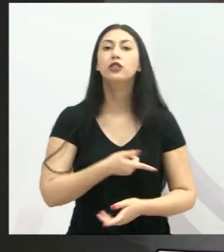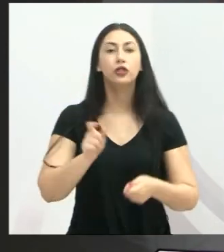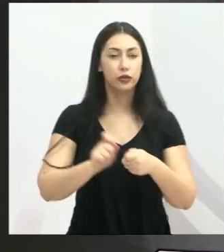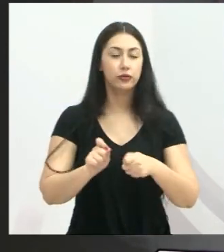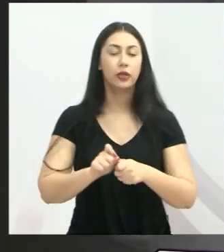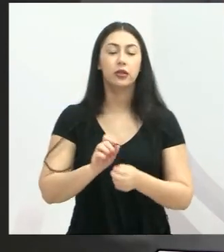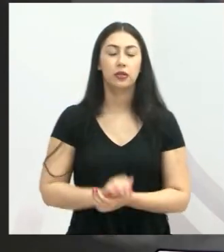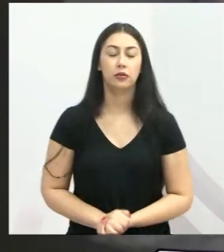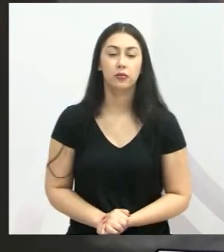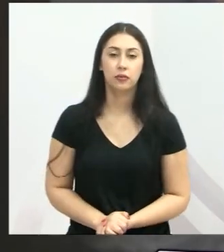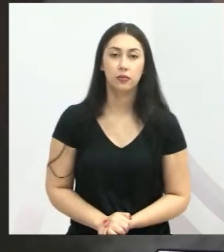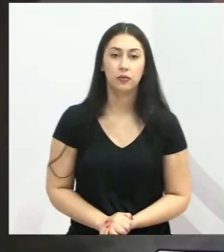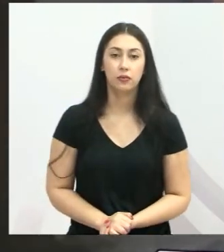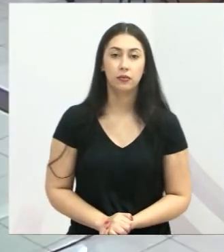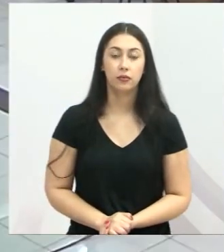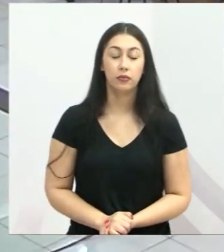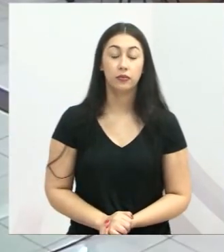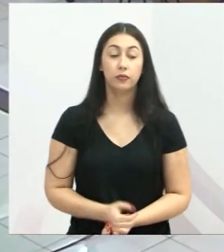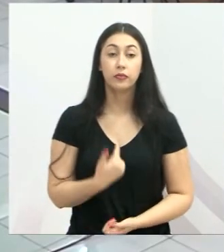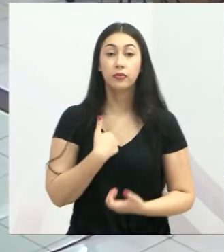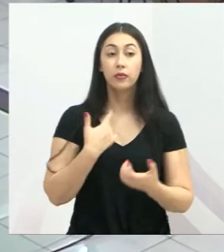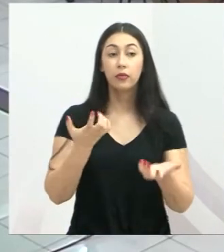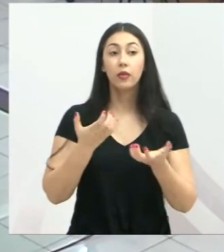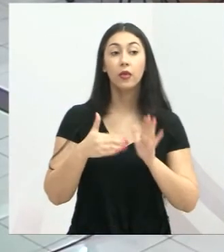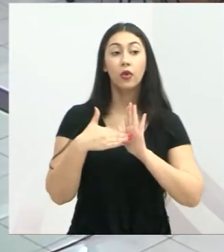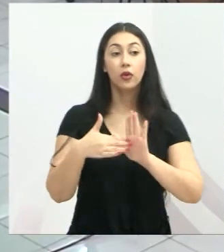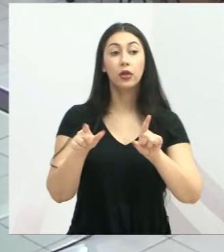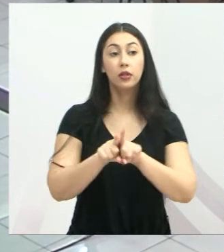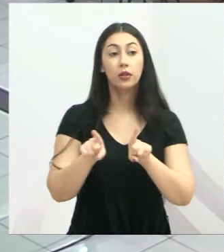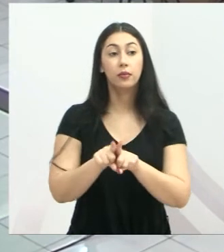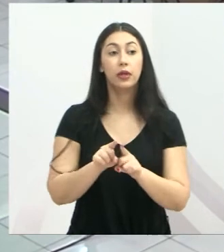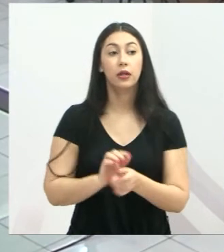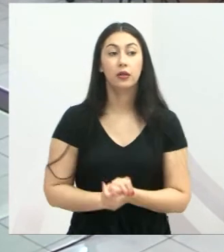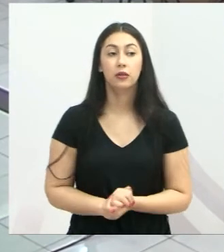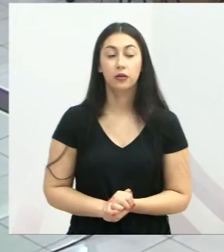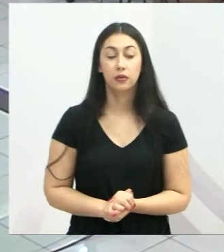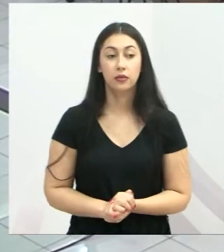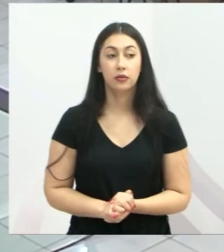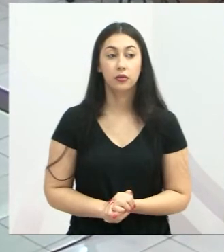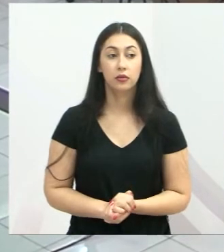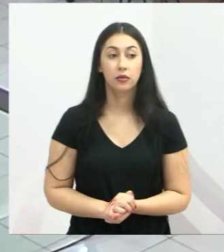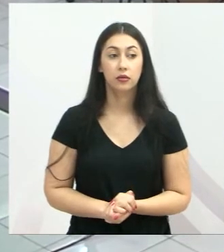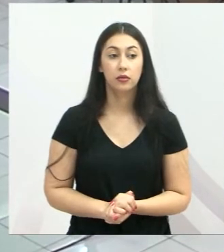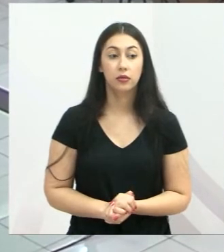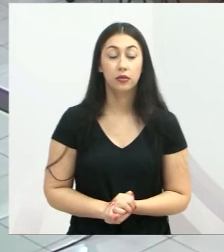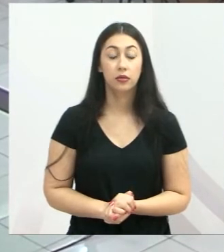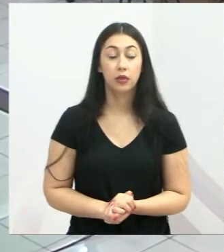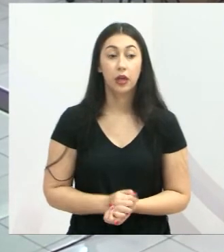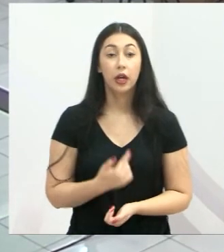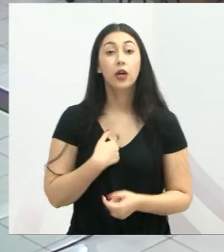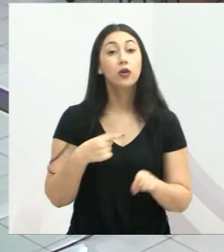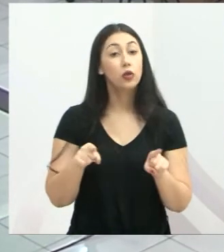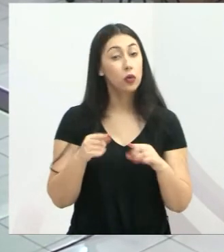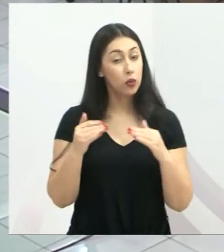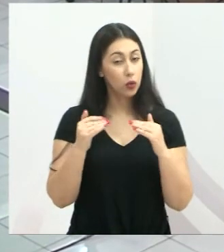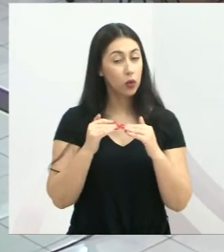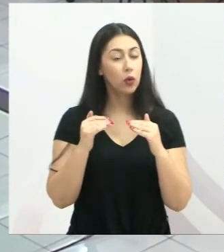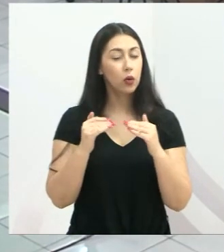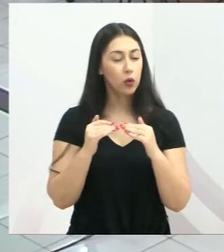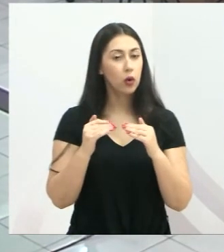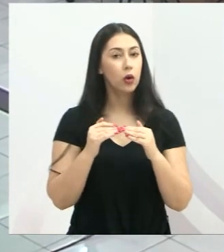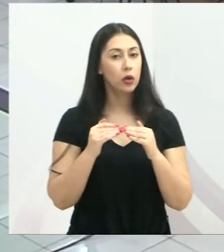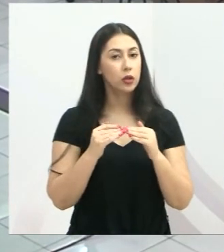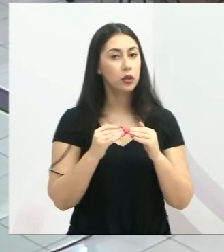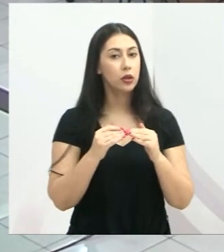construir. Eu só queria contribuir também, pegando a fala aqui do Dr. Rodrigo, eu também concordo com esse protocolo, as